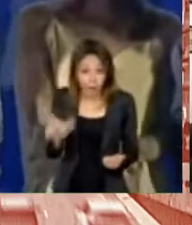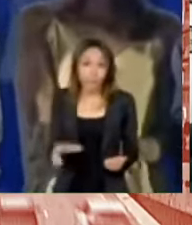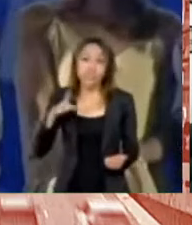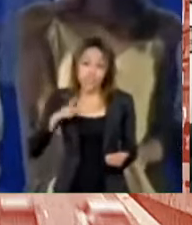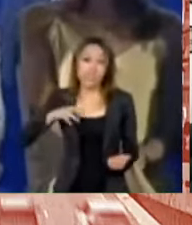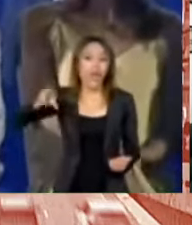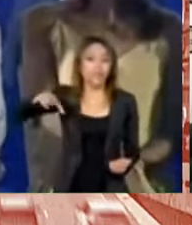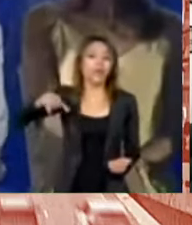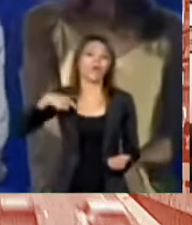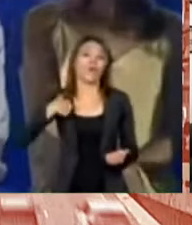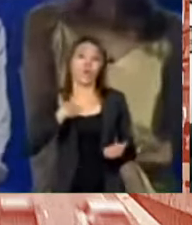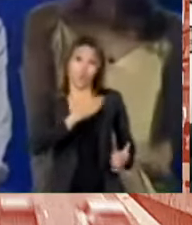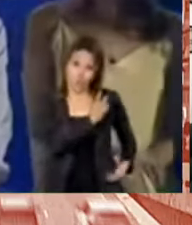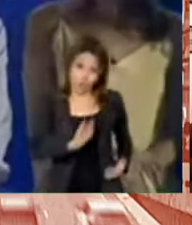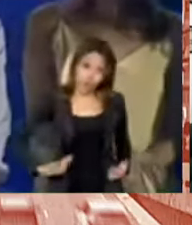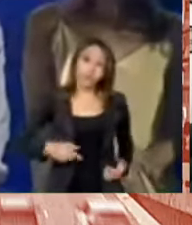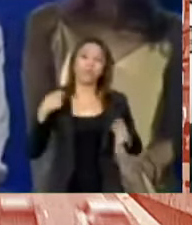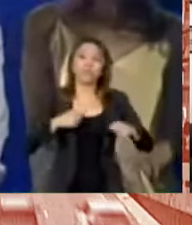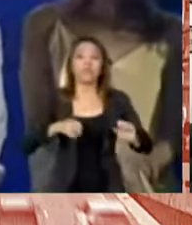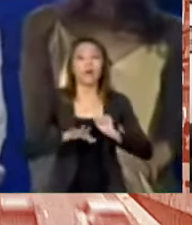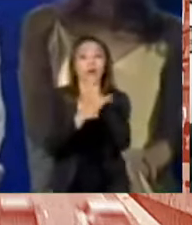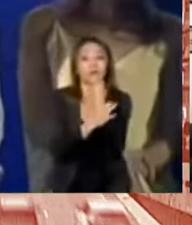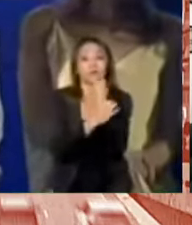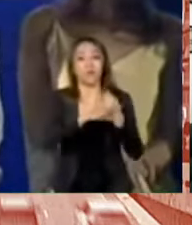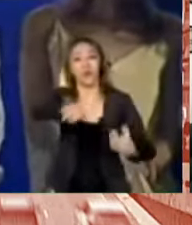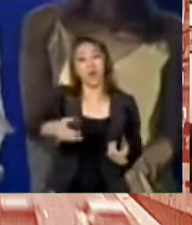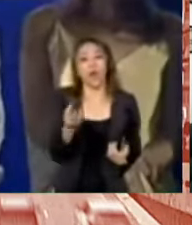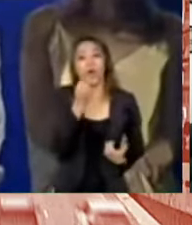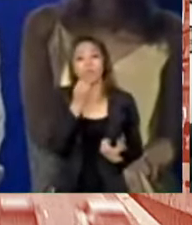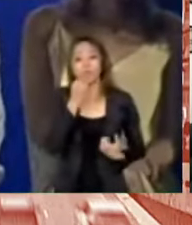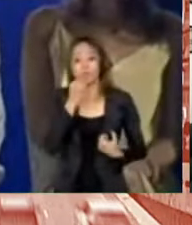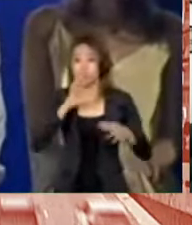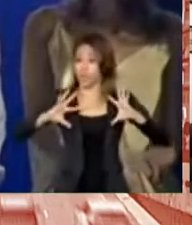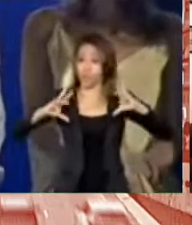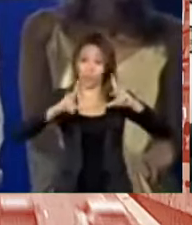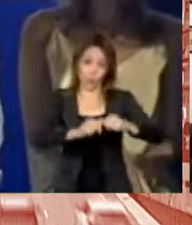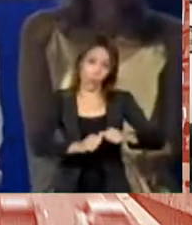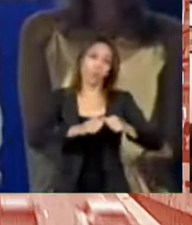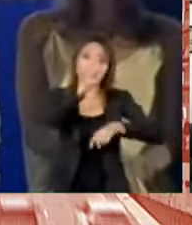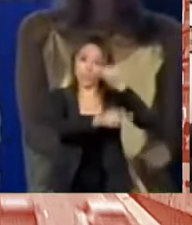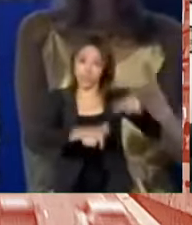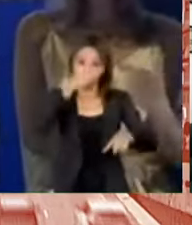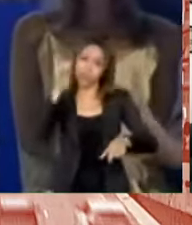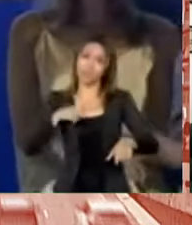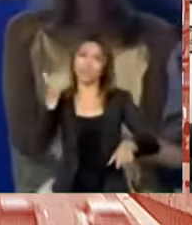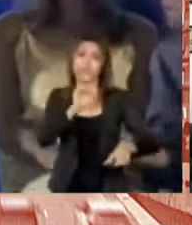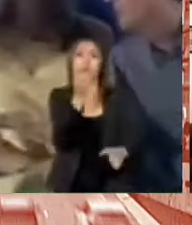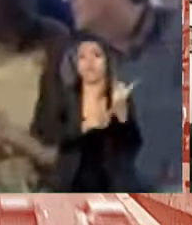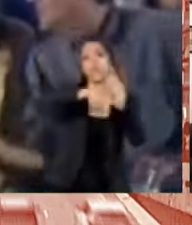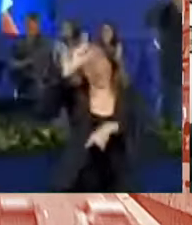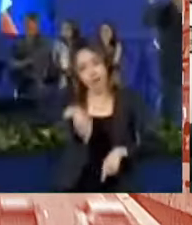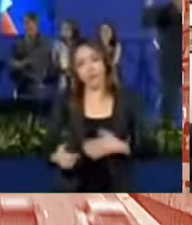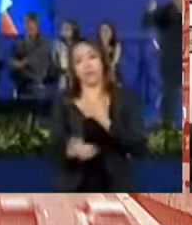Como você coloca. Vamos ver como vai ser esse palanque amanhã. O que que Lula vai conseguir fazer com Zema? A gente fica aguardando agora, né? Fica na expectativa desse